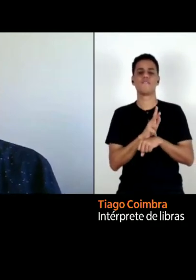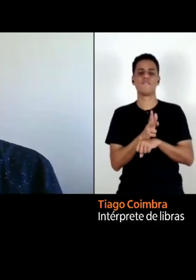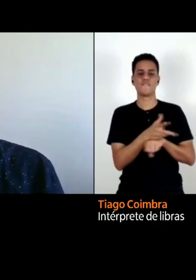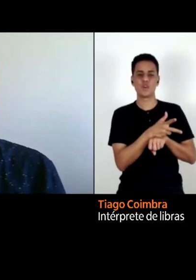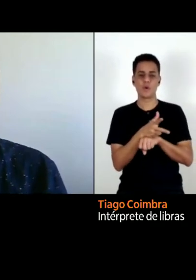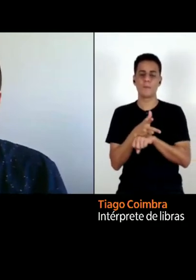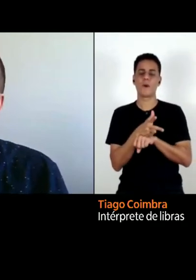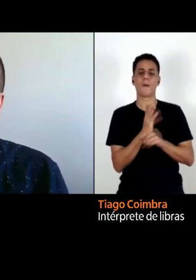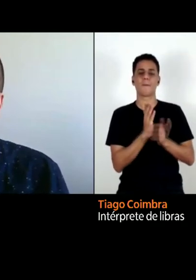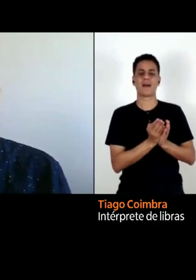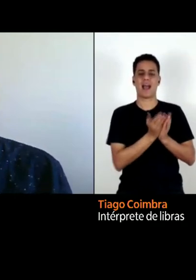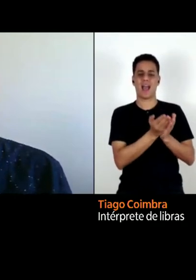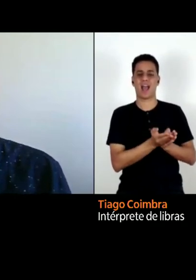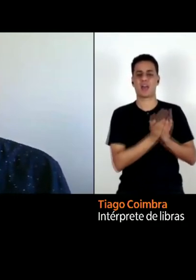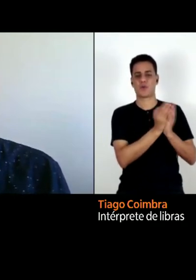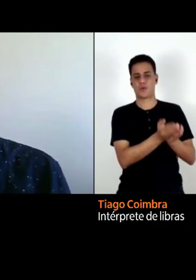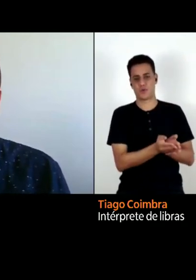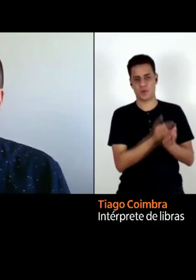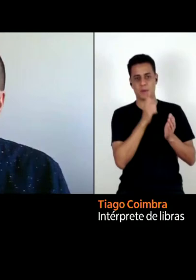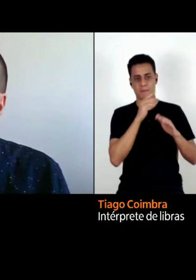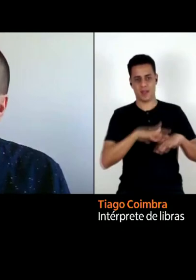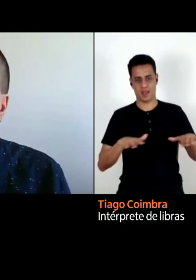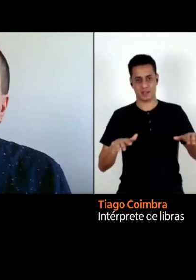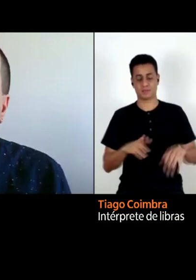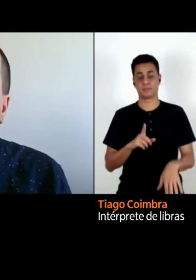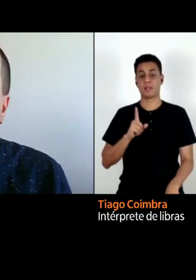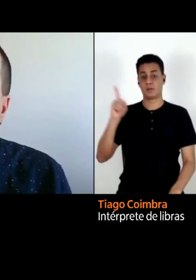cinema começou com Um Beijo Público, em